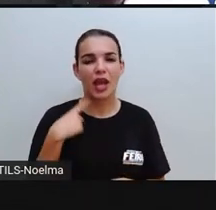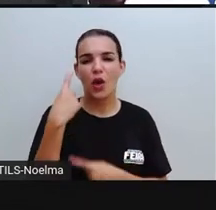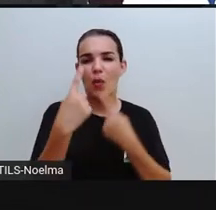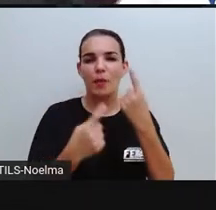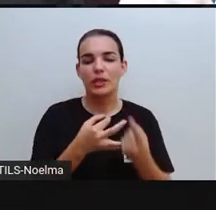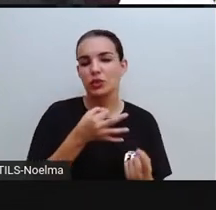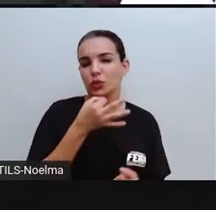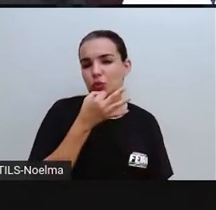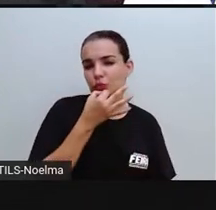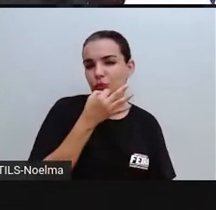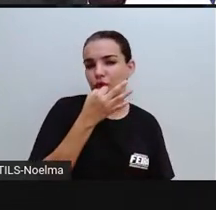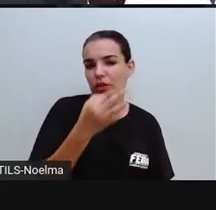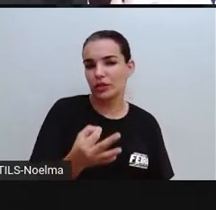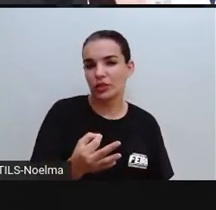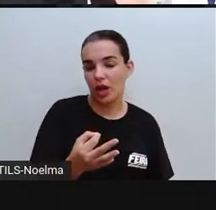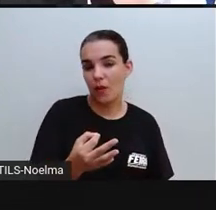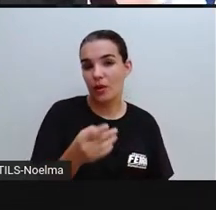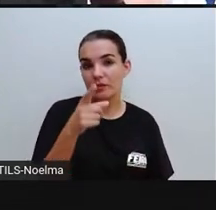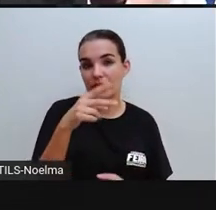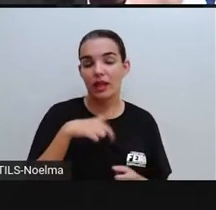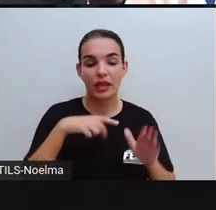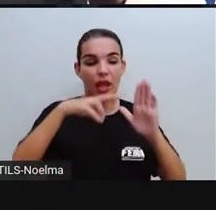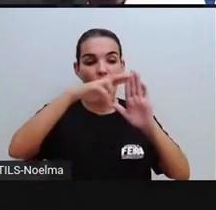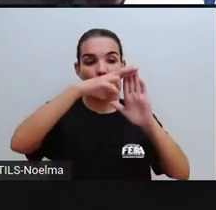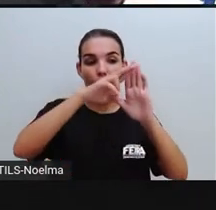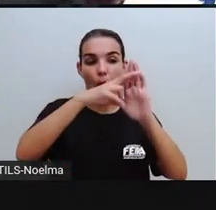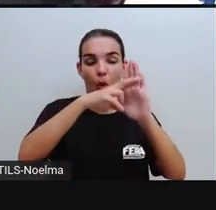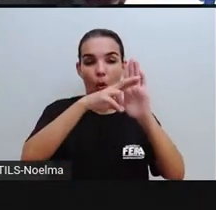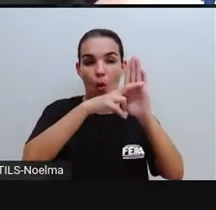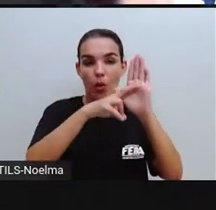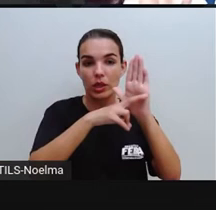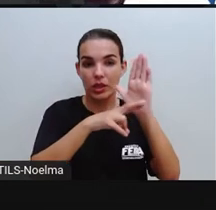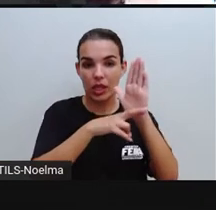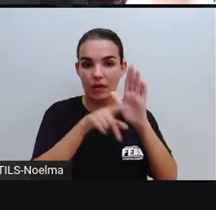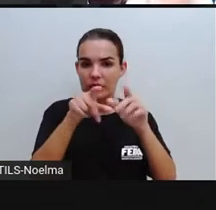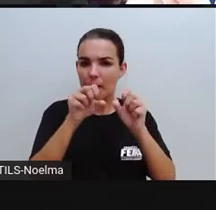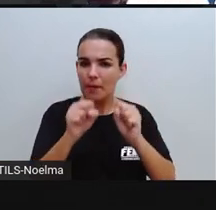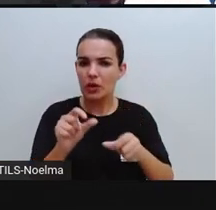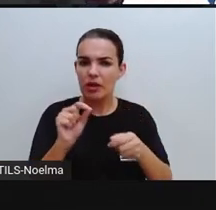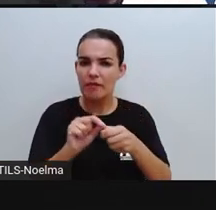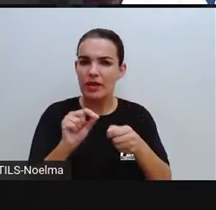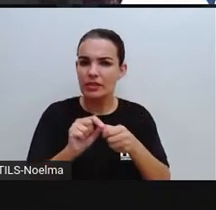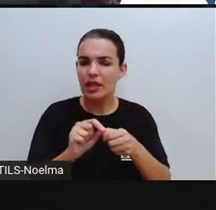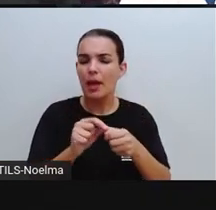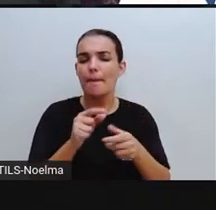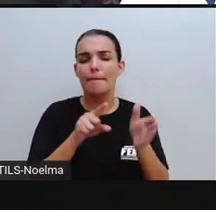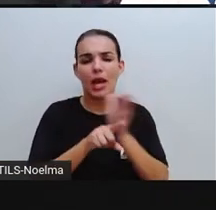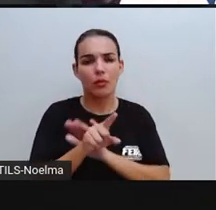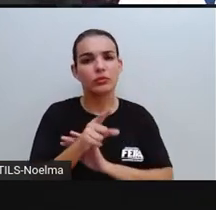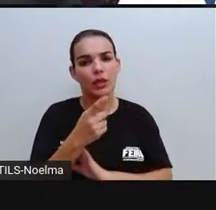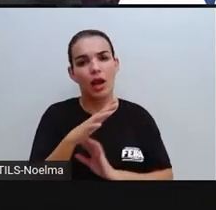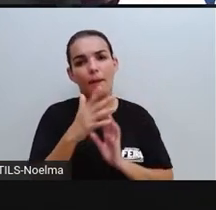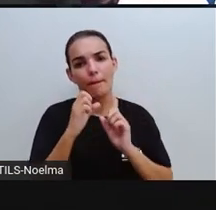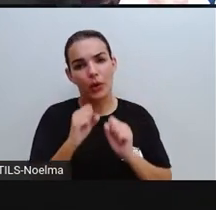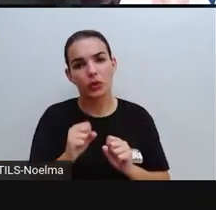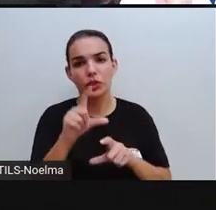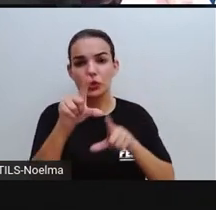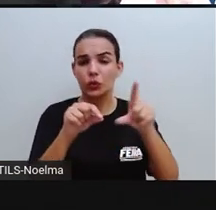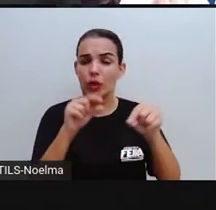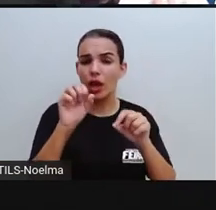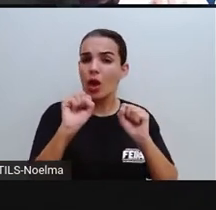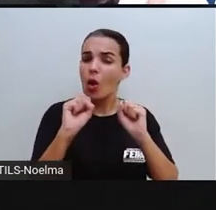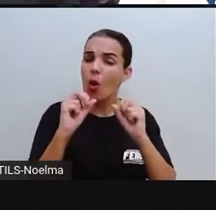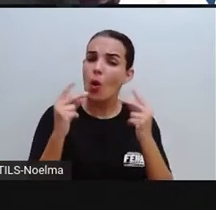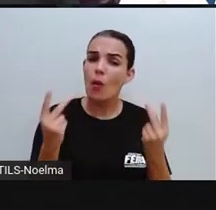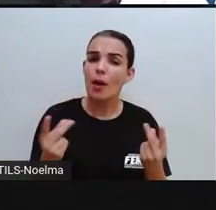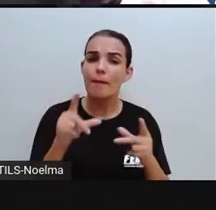sugestão de roteiro, tá? Não é obrigado a fazer essas perguntas que estão aqui, é uma sugestão, tá? Ou vocês podem até